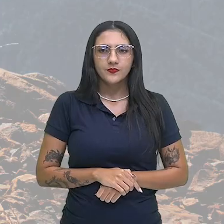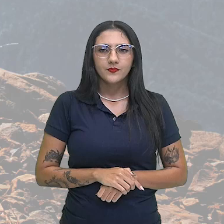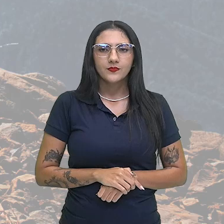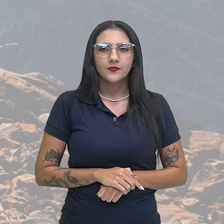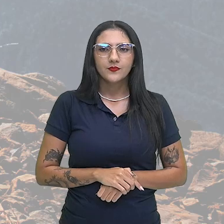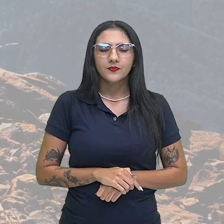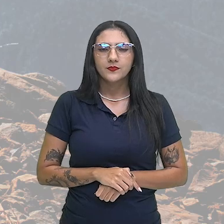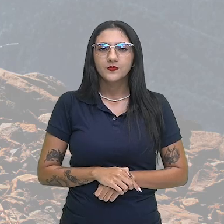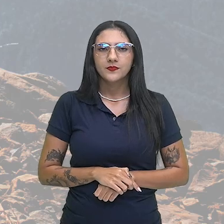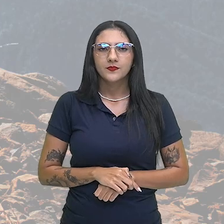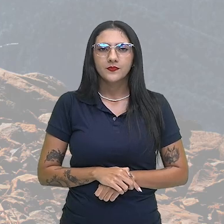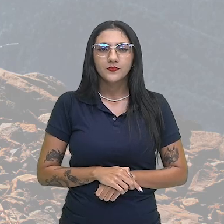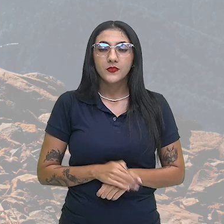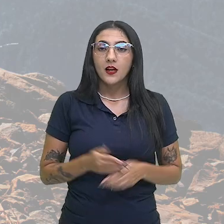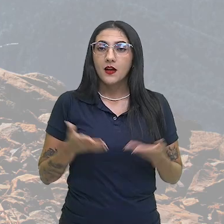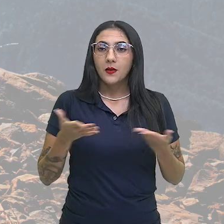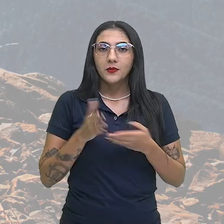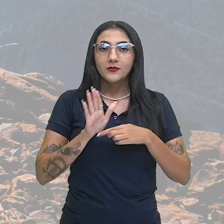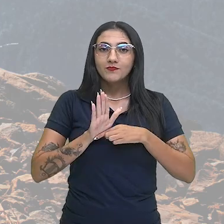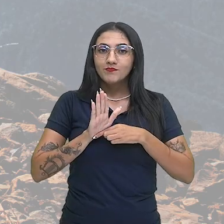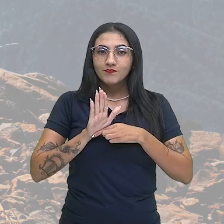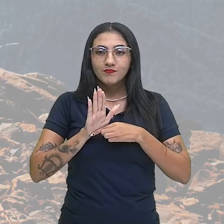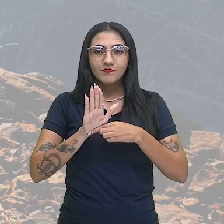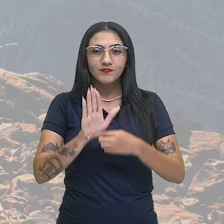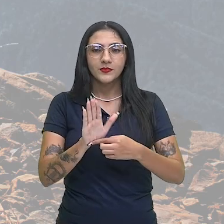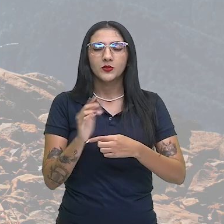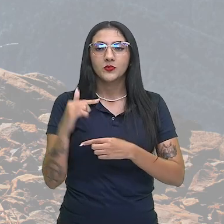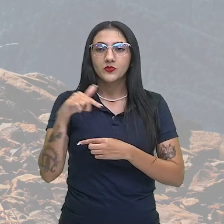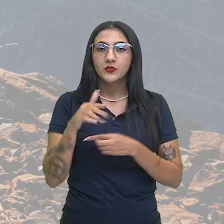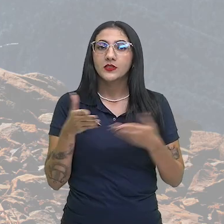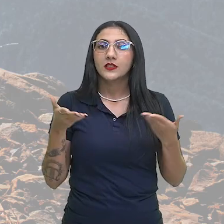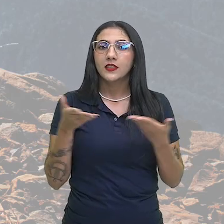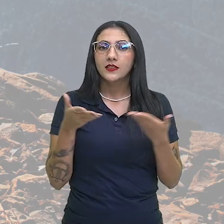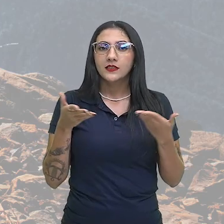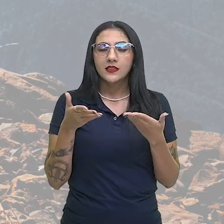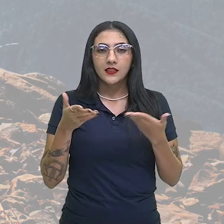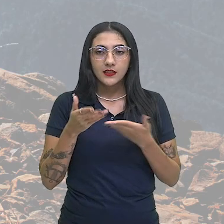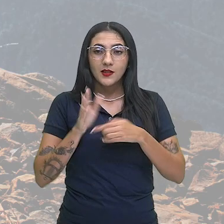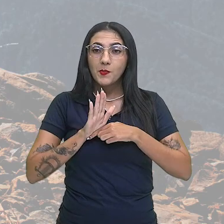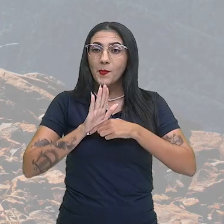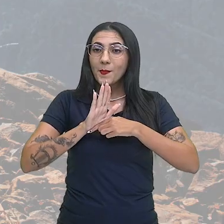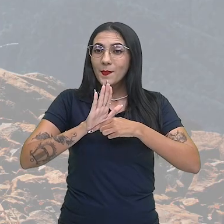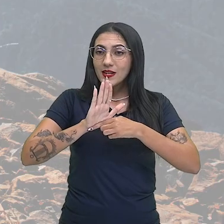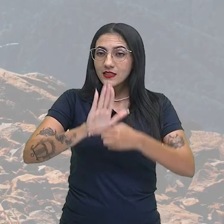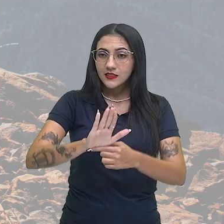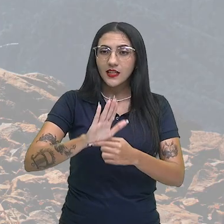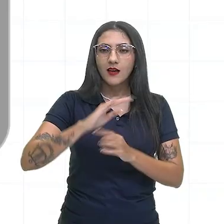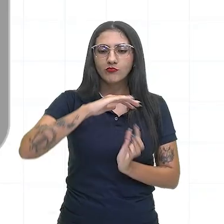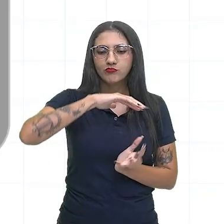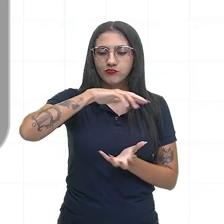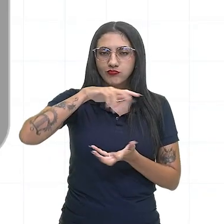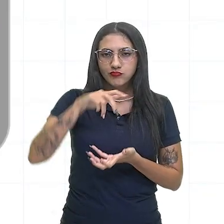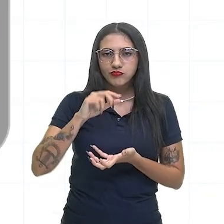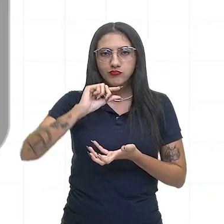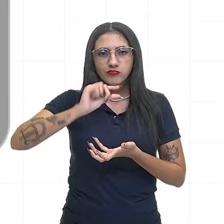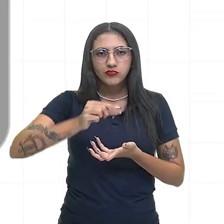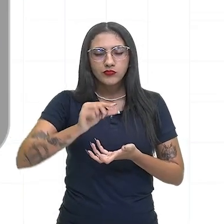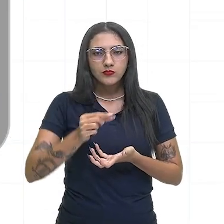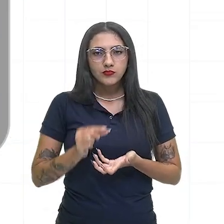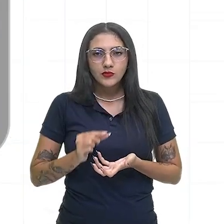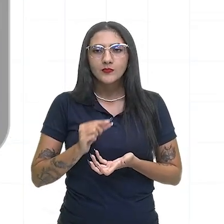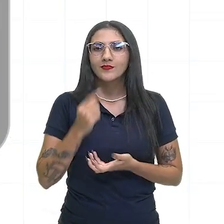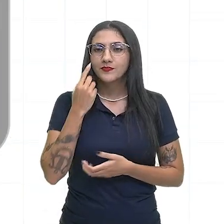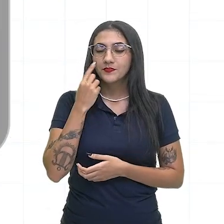eu vou mostrar para vocês agora, nesse momento aqui, com o meu grande tablet, né, que eu trouxe aqui para cima da montanha, né, para a gente poder ver o